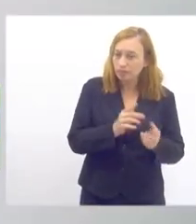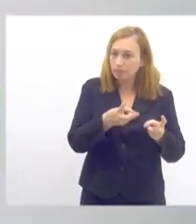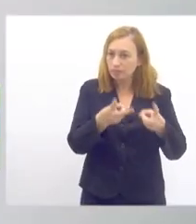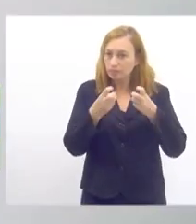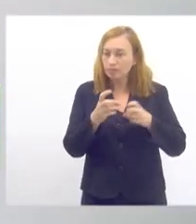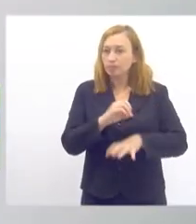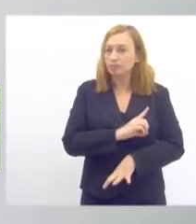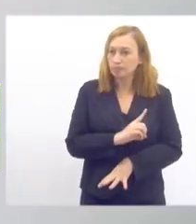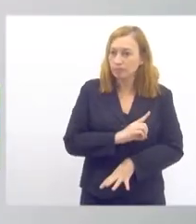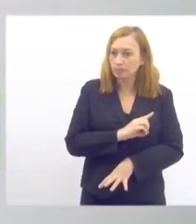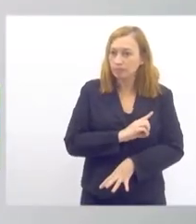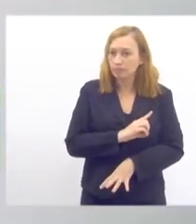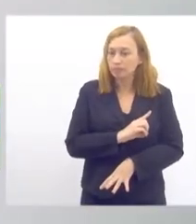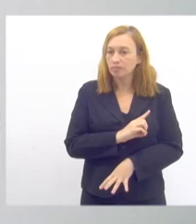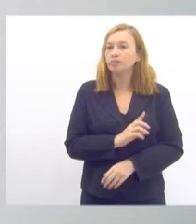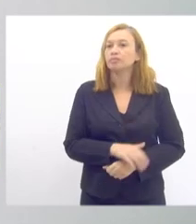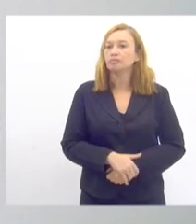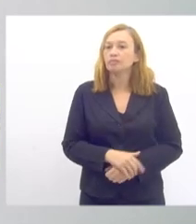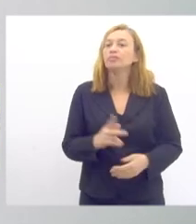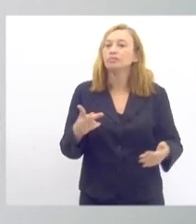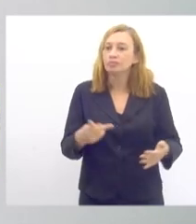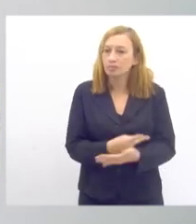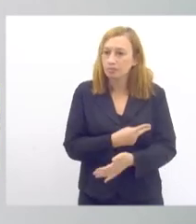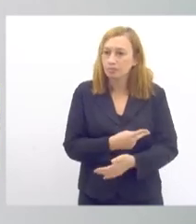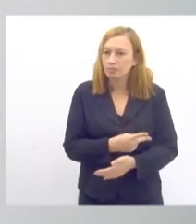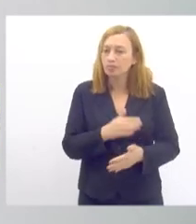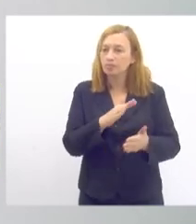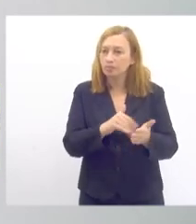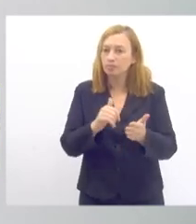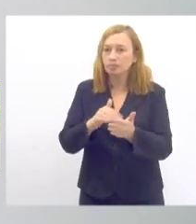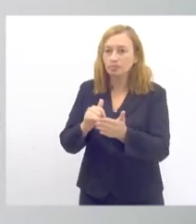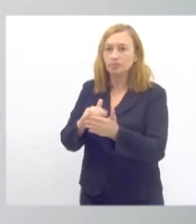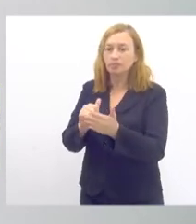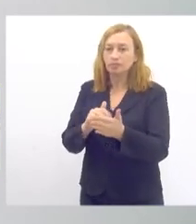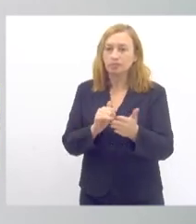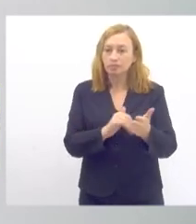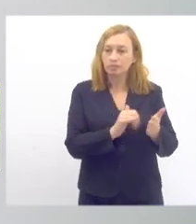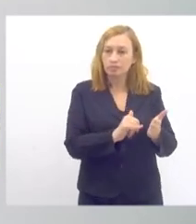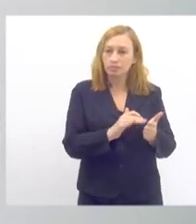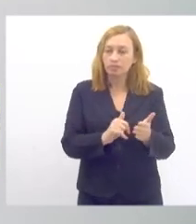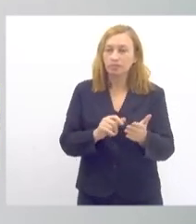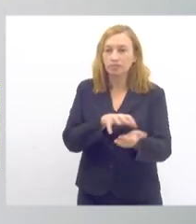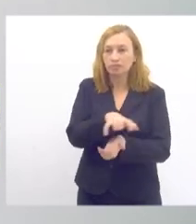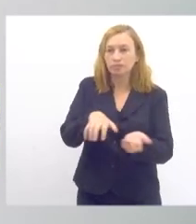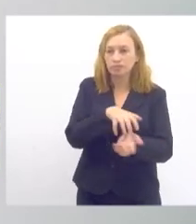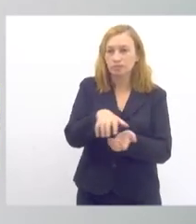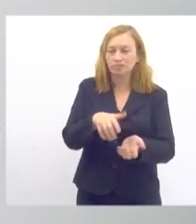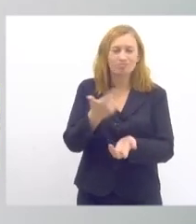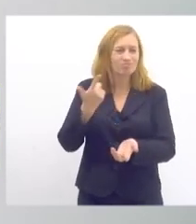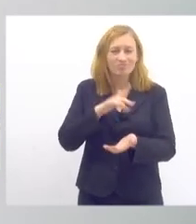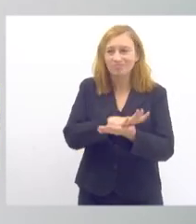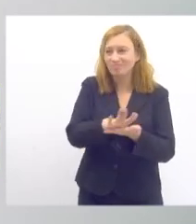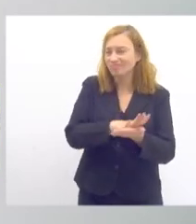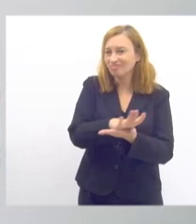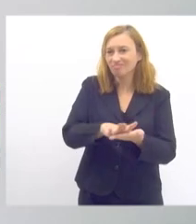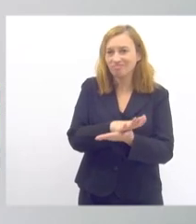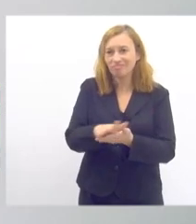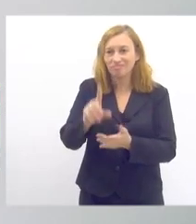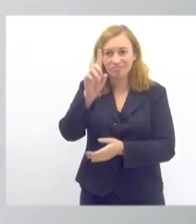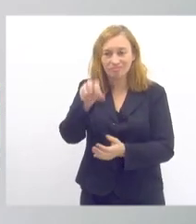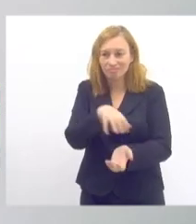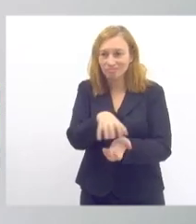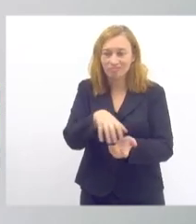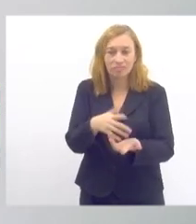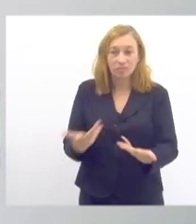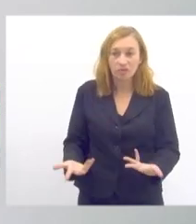do Detran, tem sido recorrente essa suspensão do direito de greve de forma tão imediata. Eles não conseguem fazer uma mobilização, mesmo